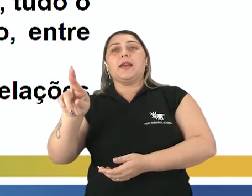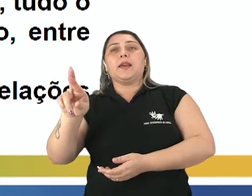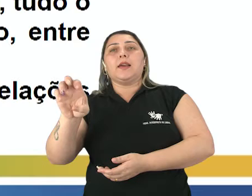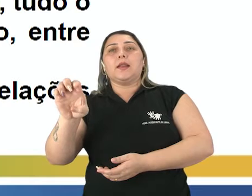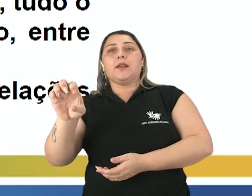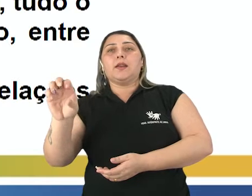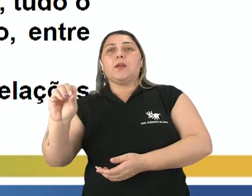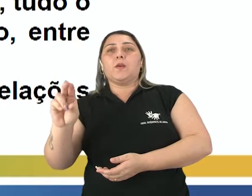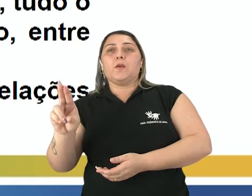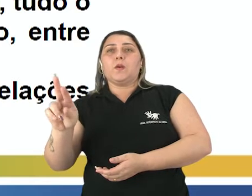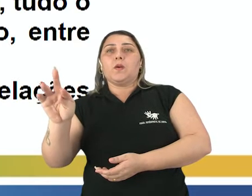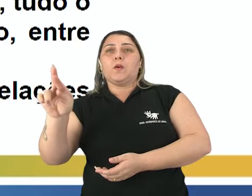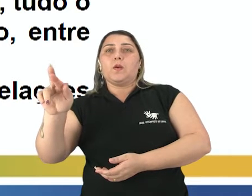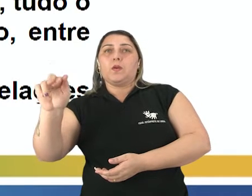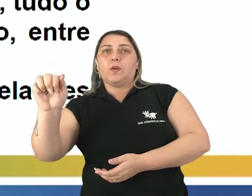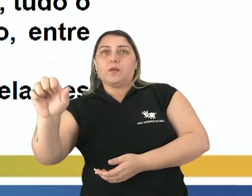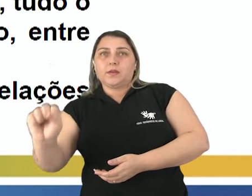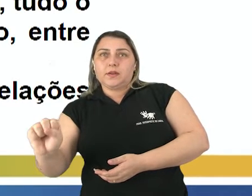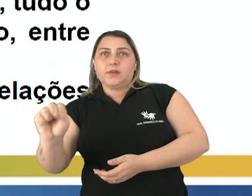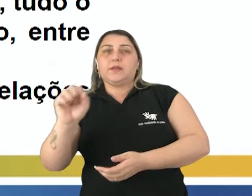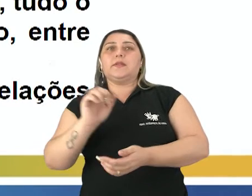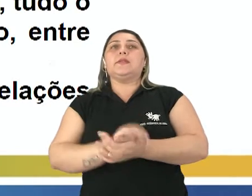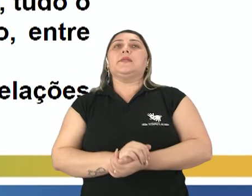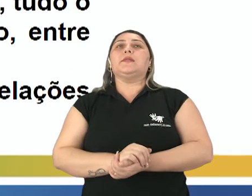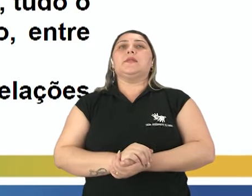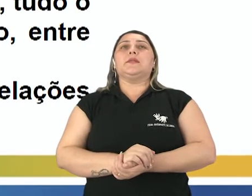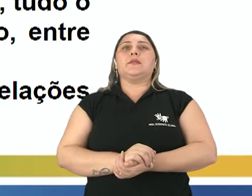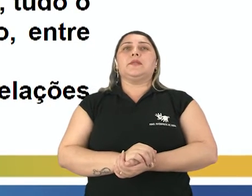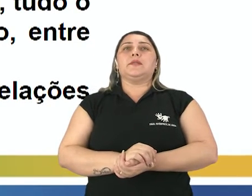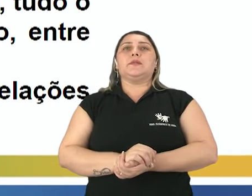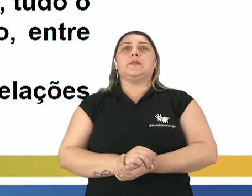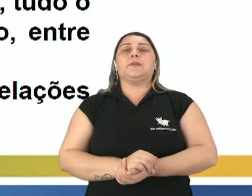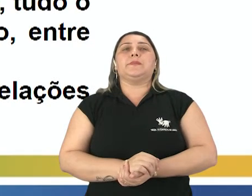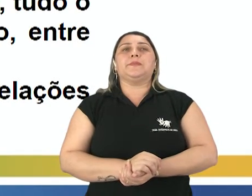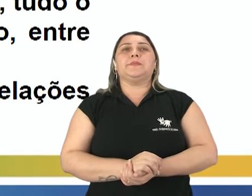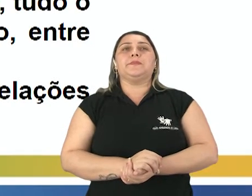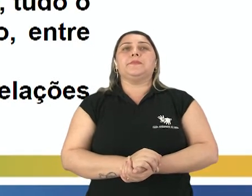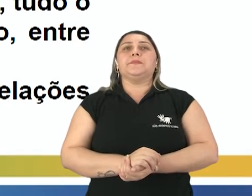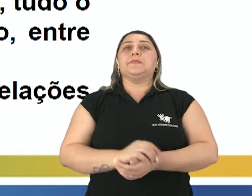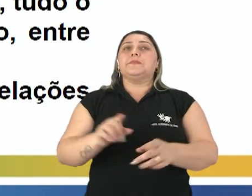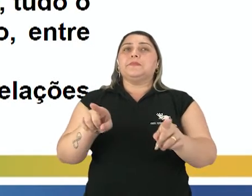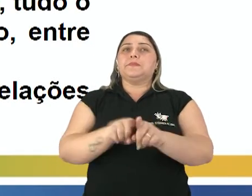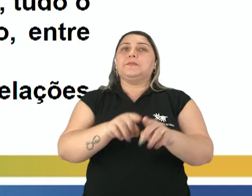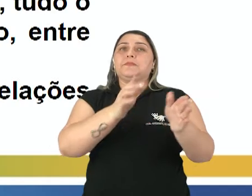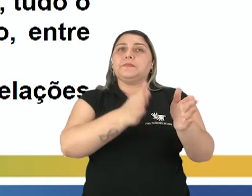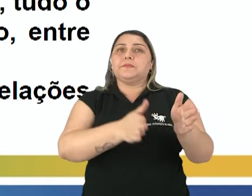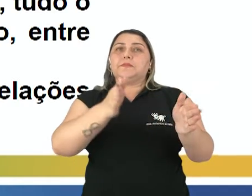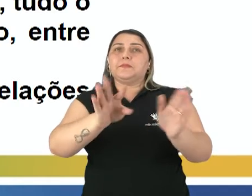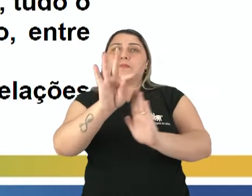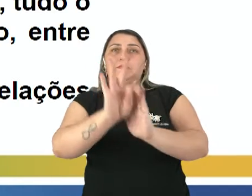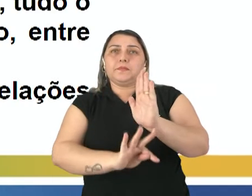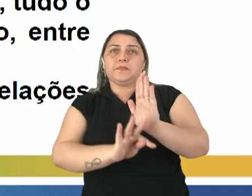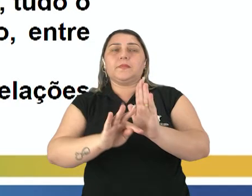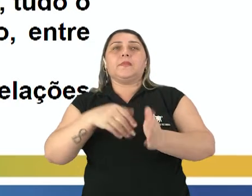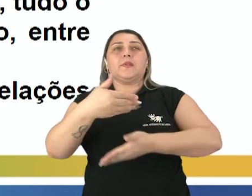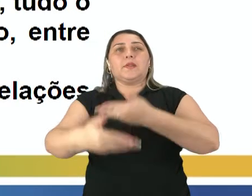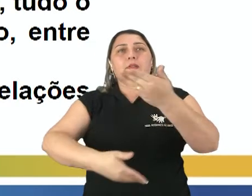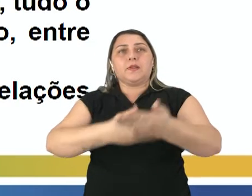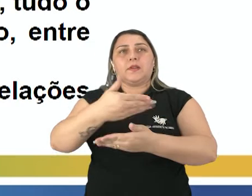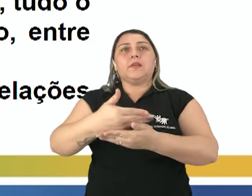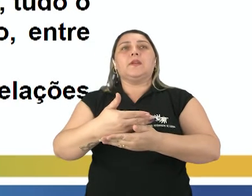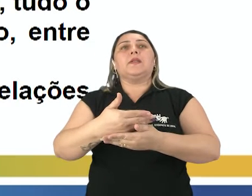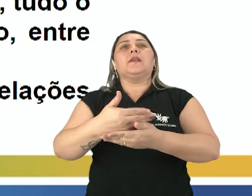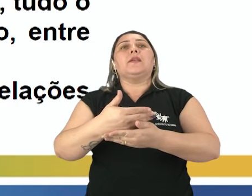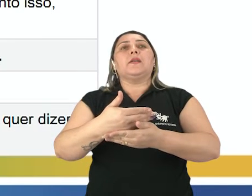por conseguinte, caso, entre outras. Ela dá sequência ao texto por meio das relações semânticas